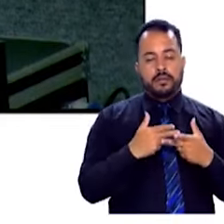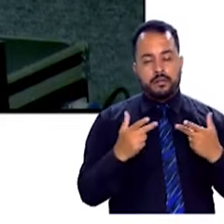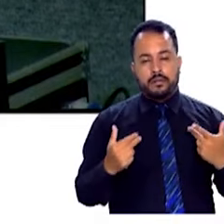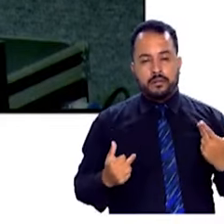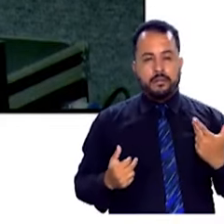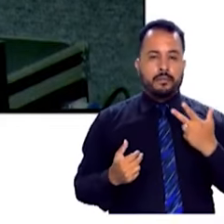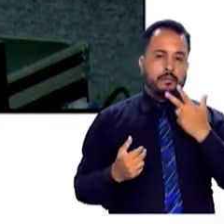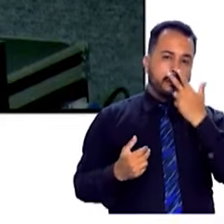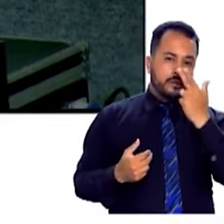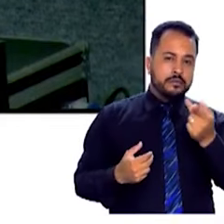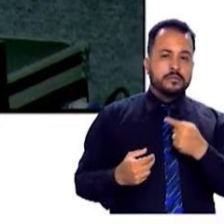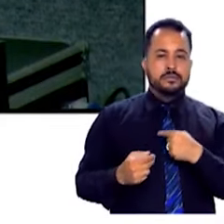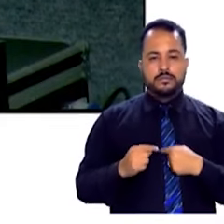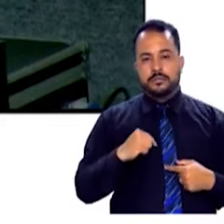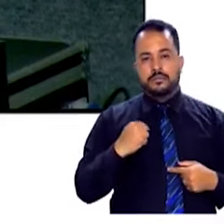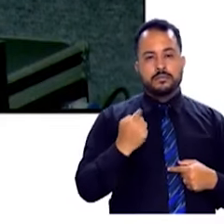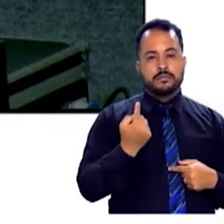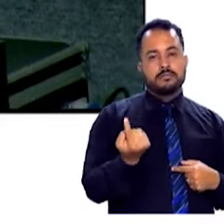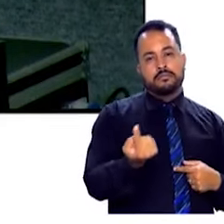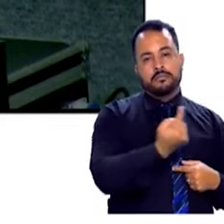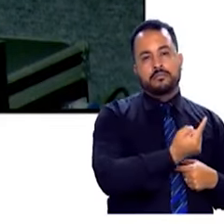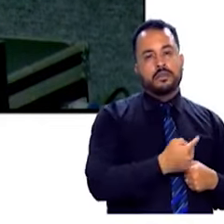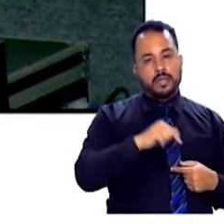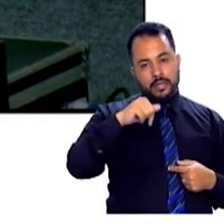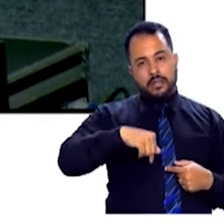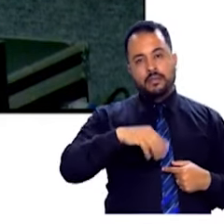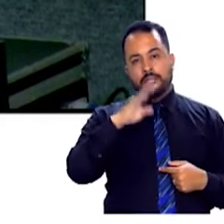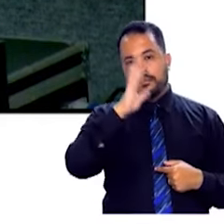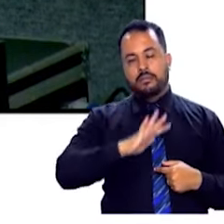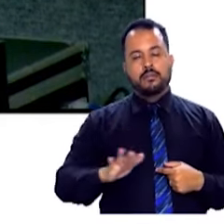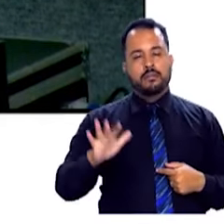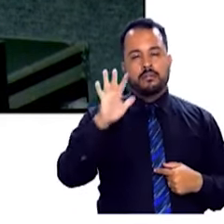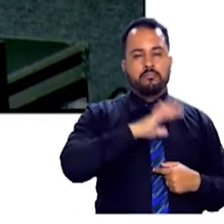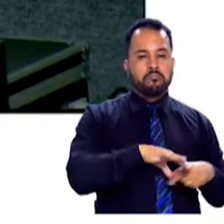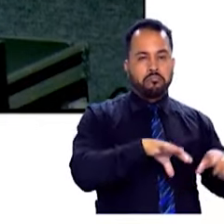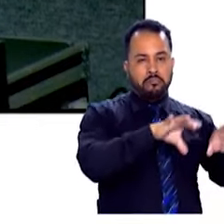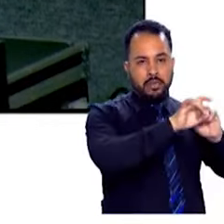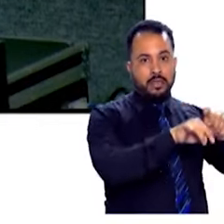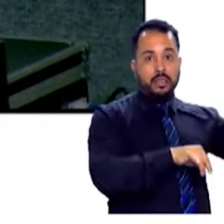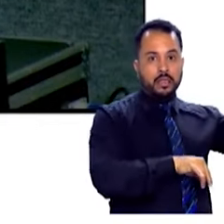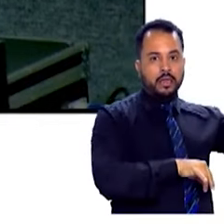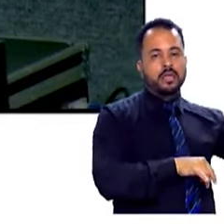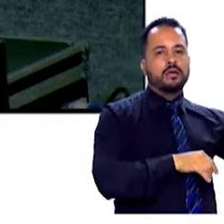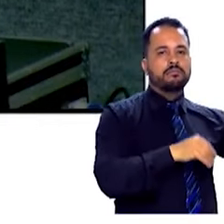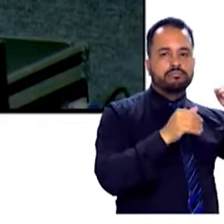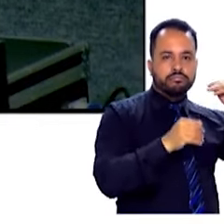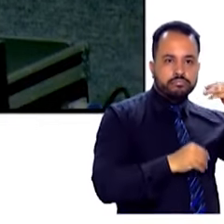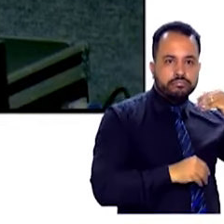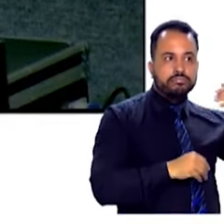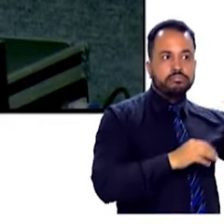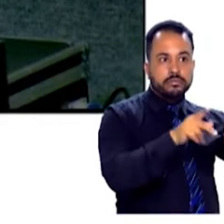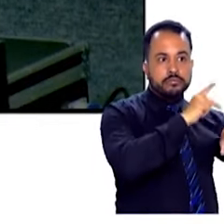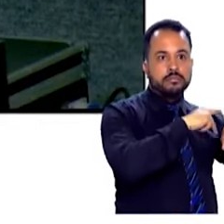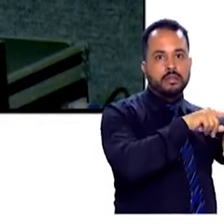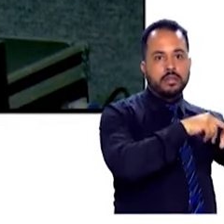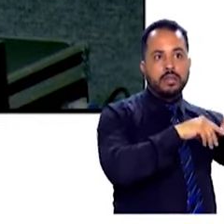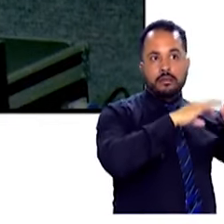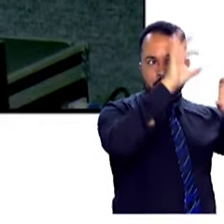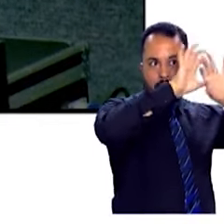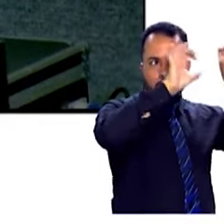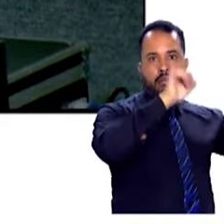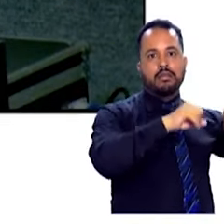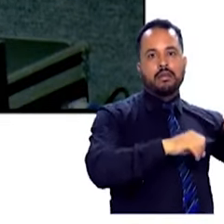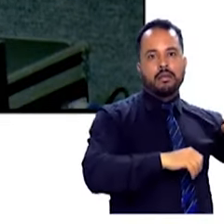parecidos com os nossos não com da da Inglaterra então nós temos sistemas jurídicos que agora passam a ser sujeitos à mesma estrutura